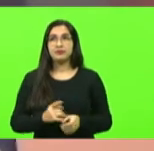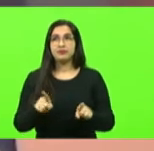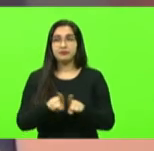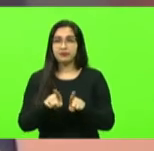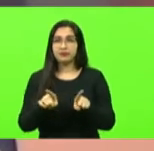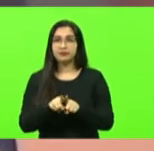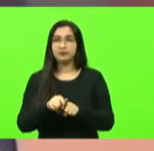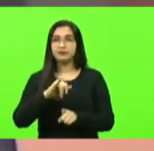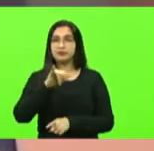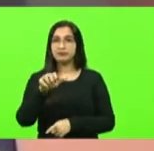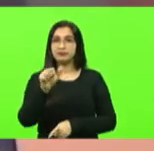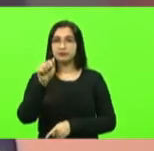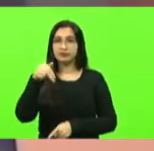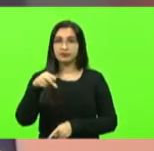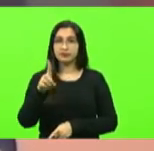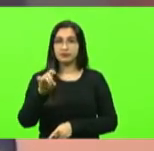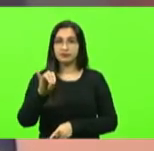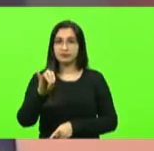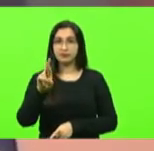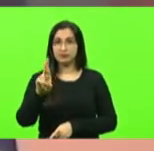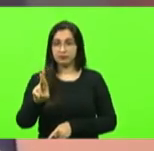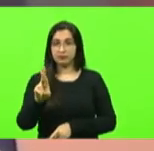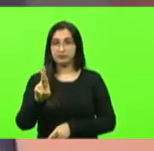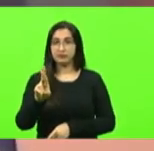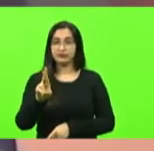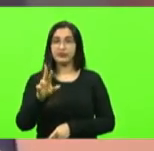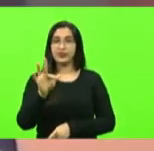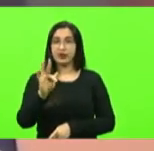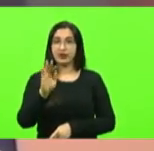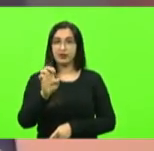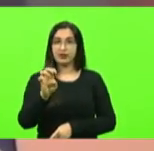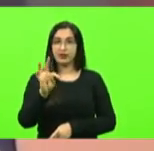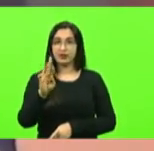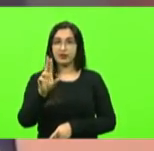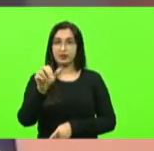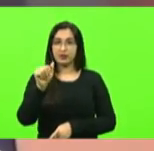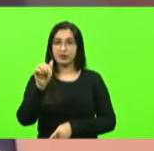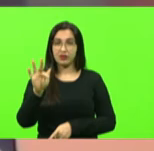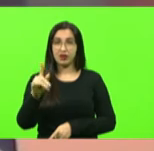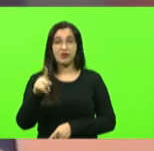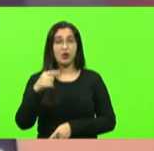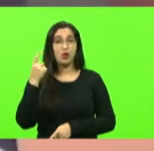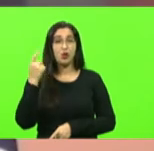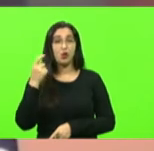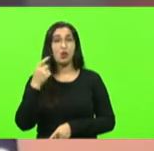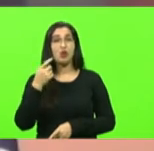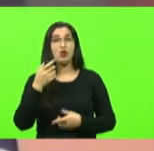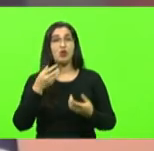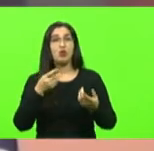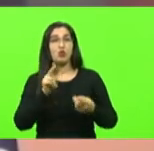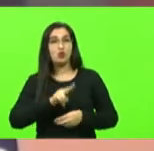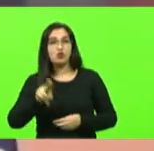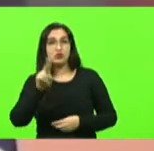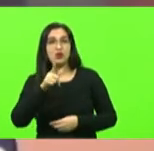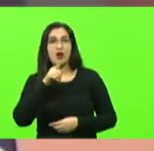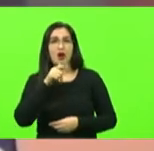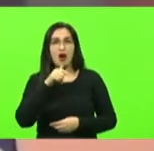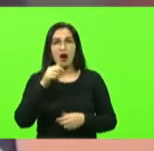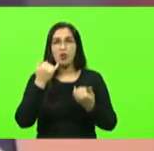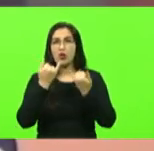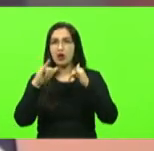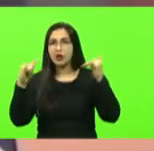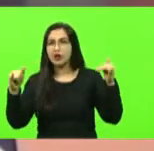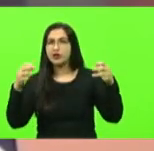FETRAF, e falou do desafio do consumo consciente, falou do desafio da alimentação